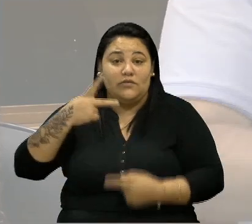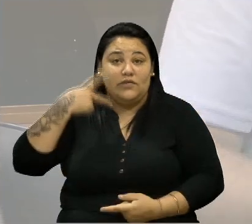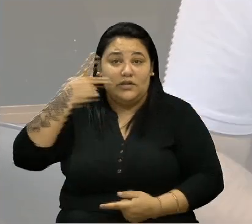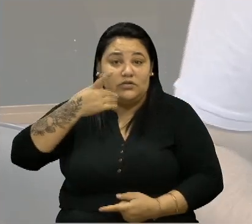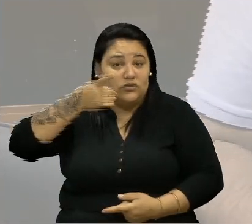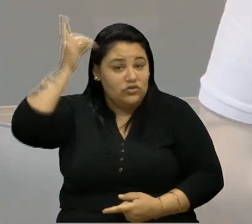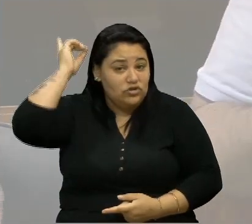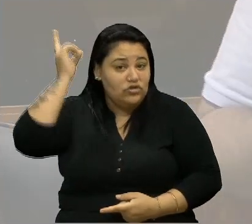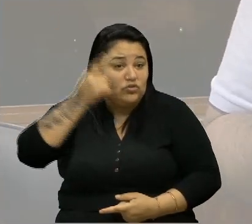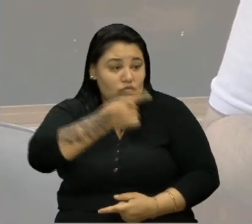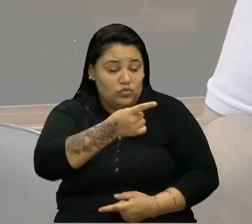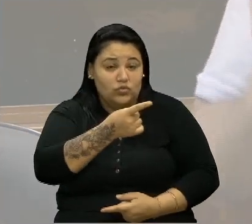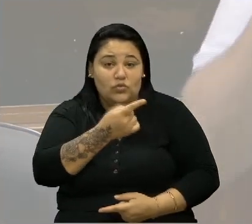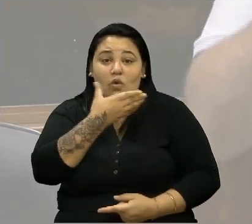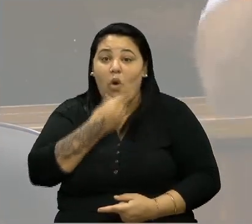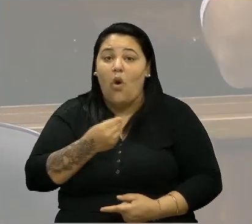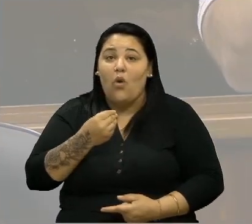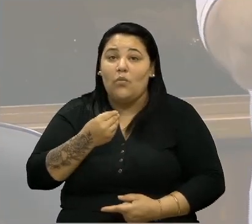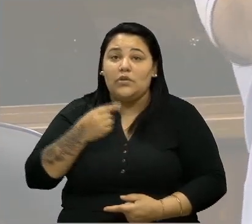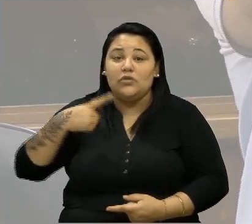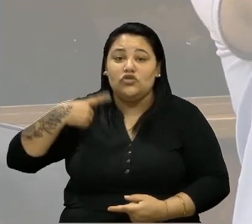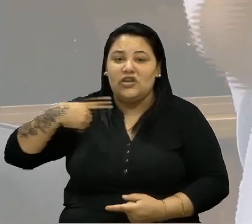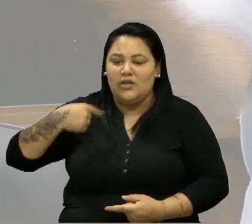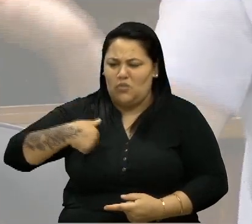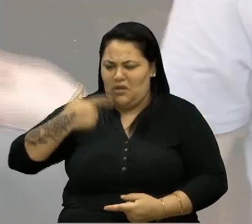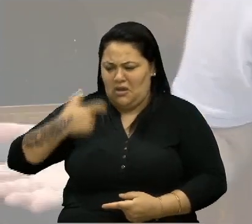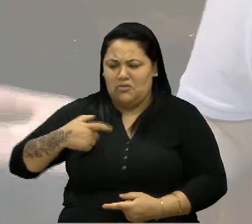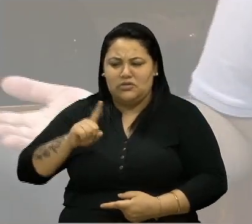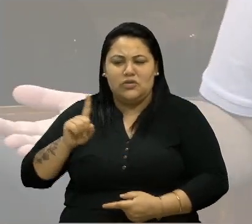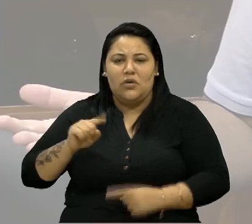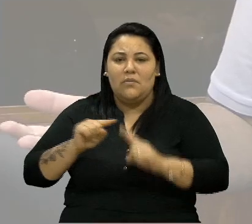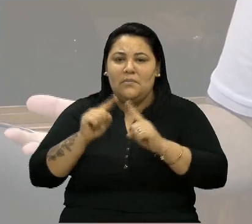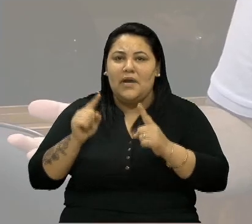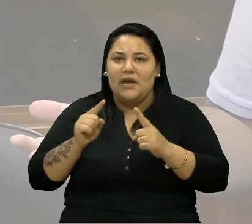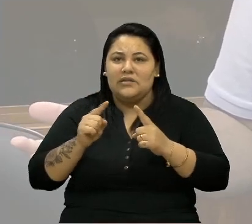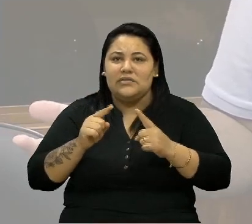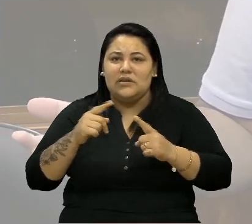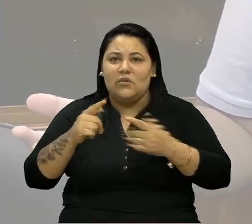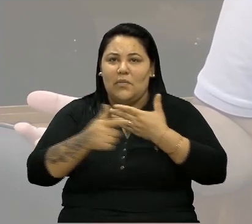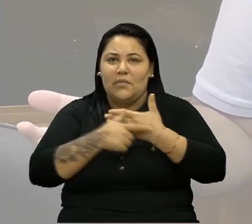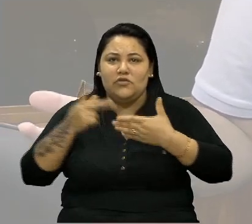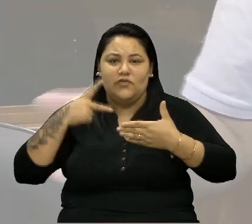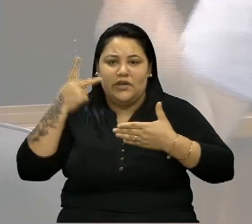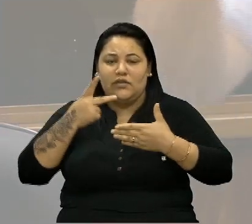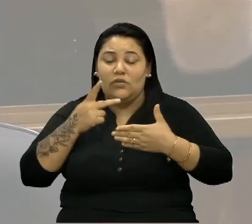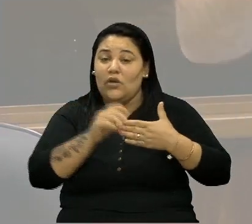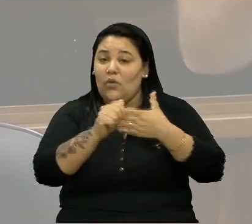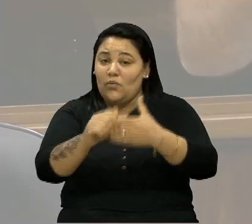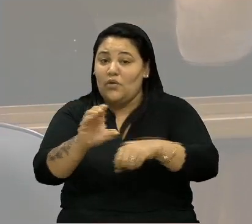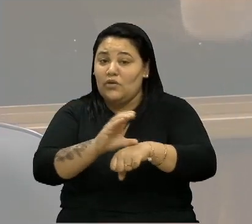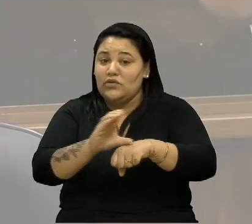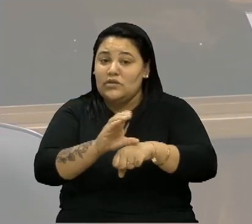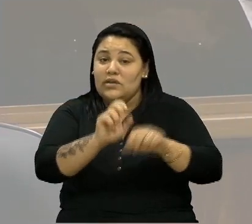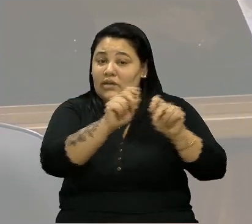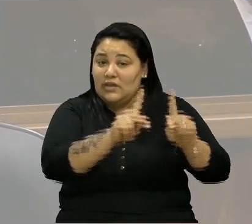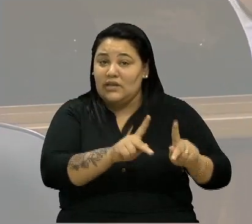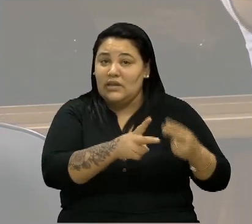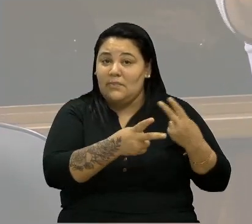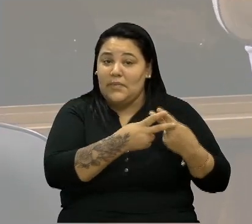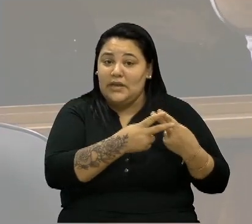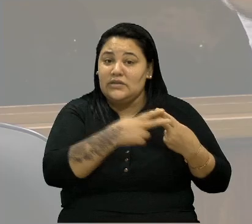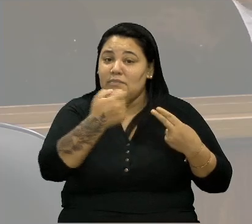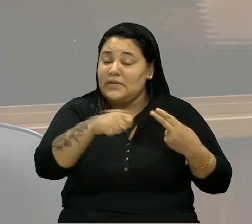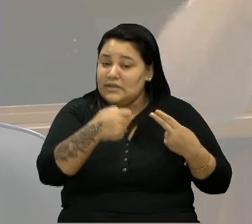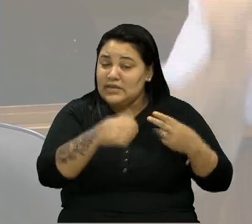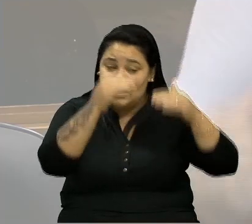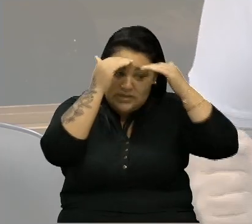senhor é um homem do direito, eu não sou, mas eu, como vereador, sigo o que a Constituição estabelece. Quem está preso tem que cumprir a